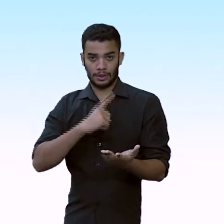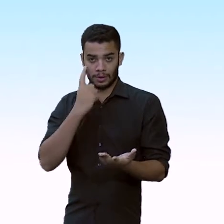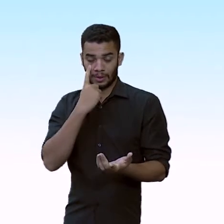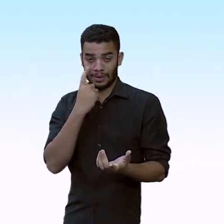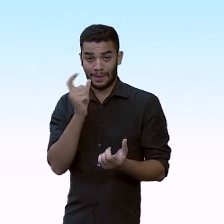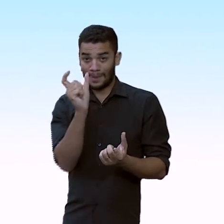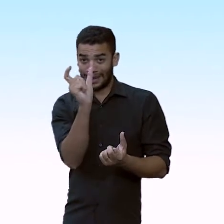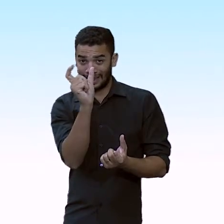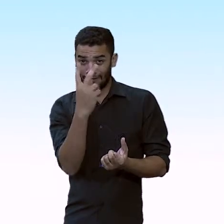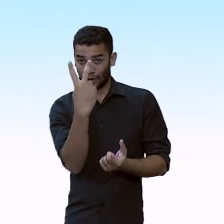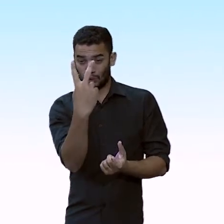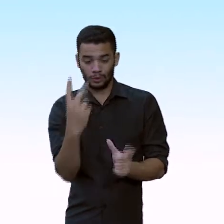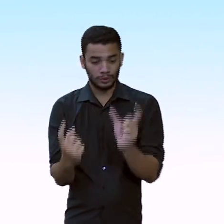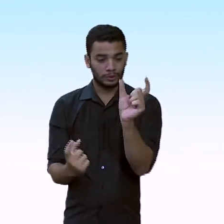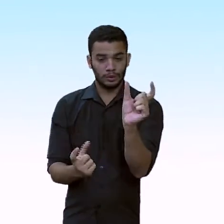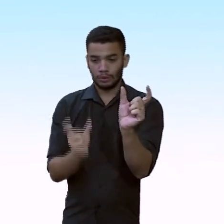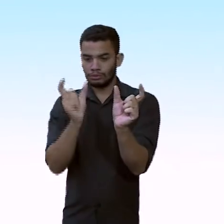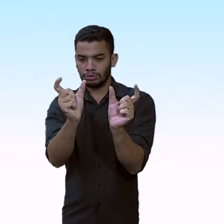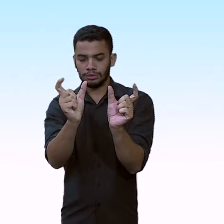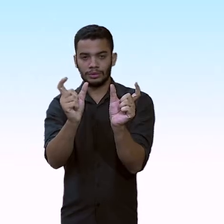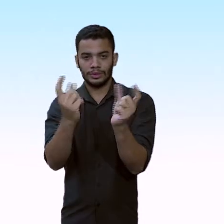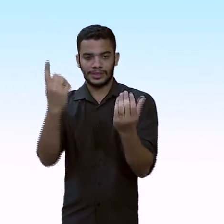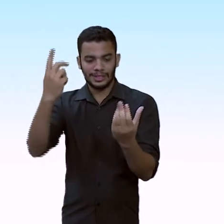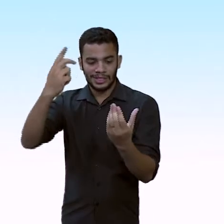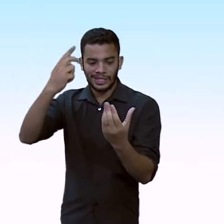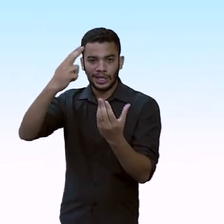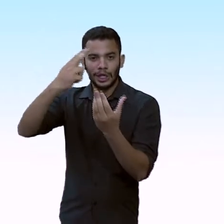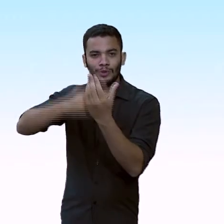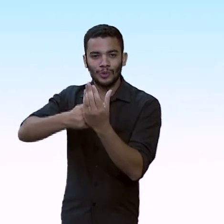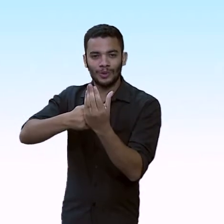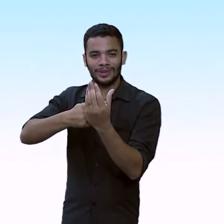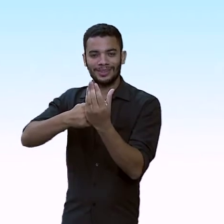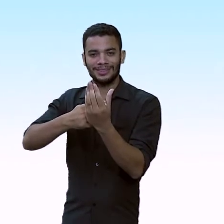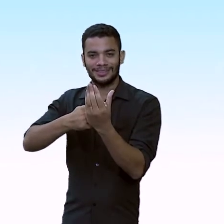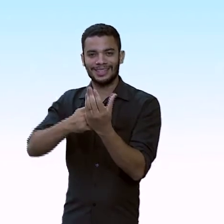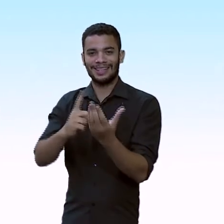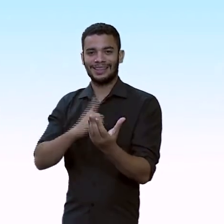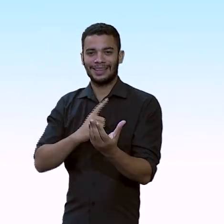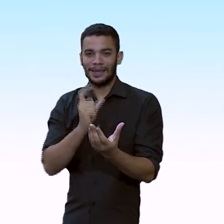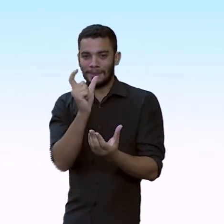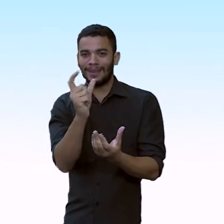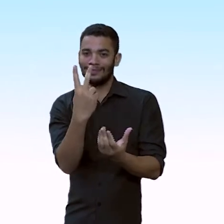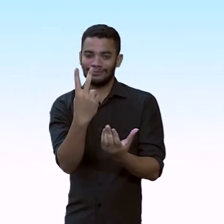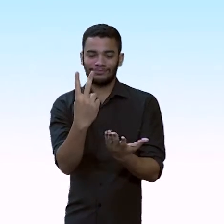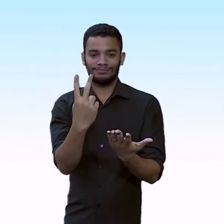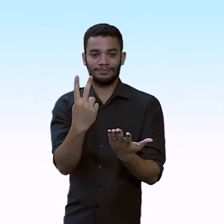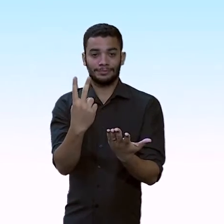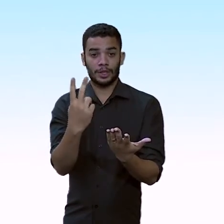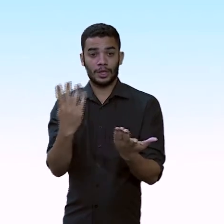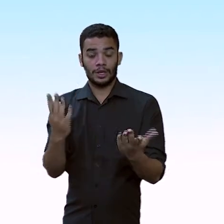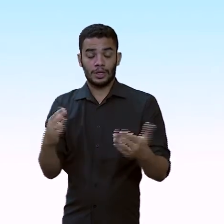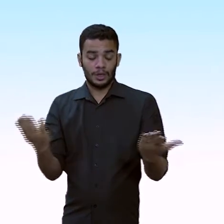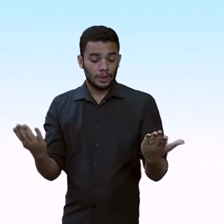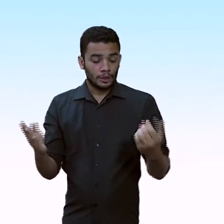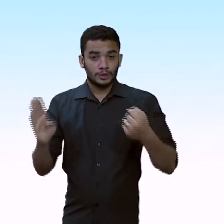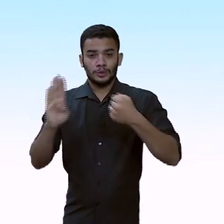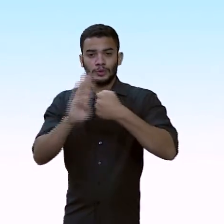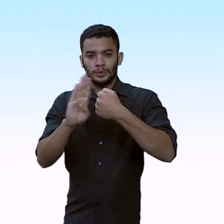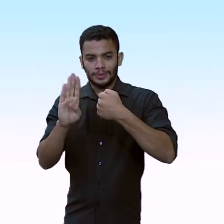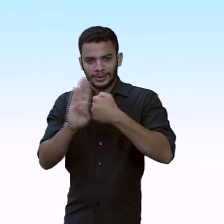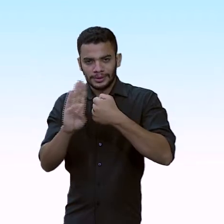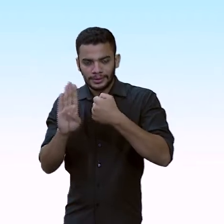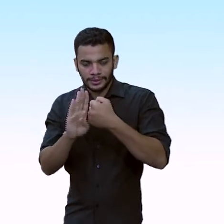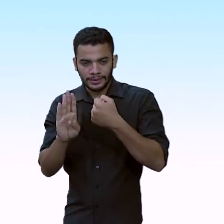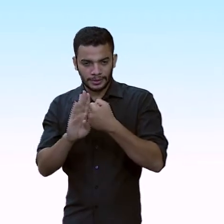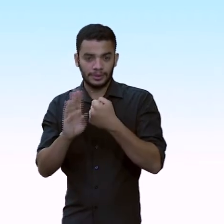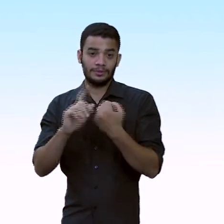Cachorro quente, cavalo marinho, arco-íris. E os substantivos coletivos? Bem, eles são aqueles